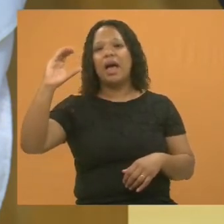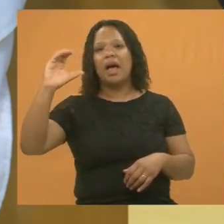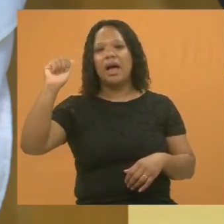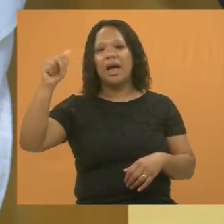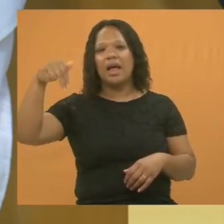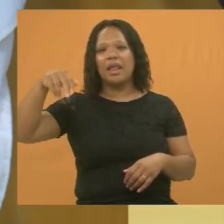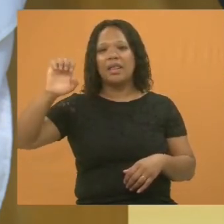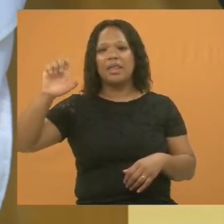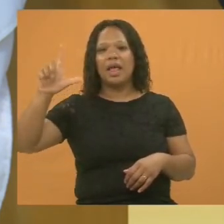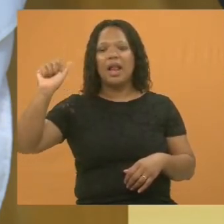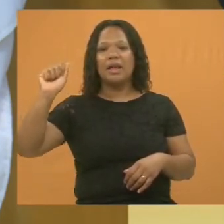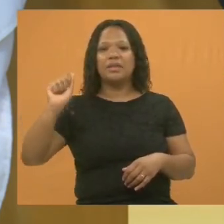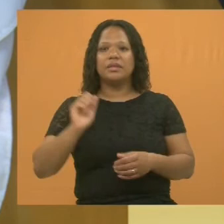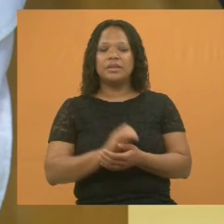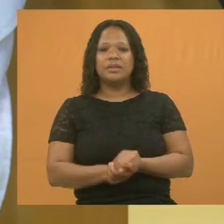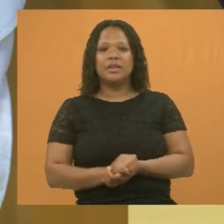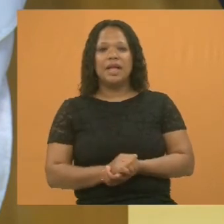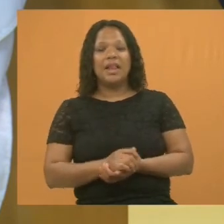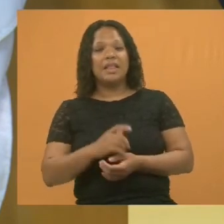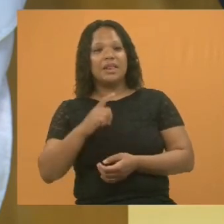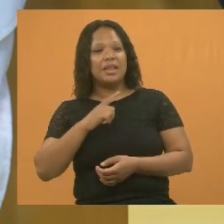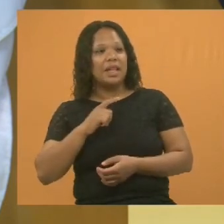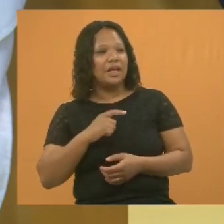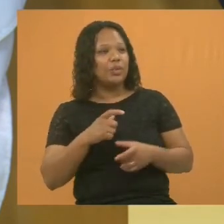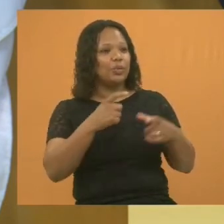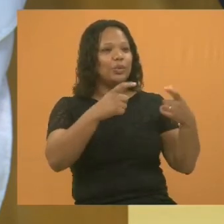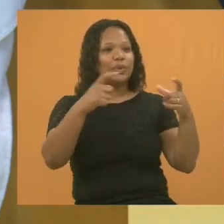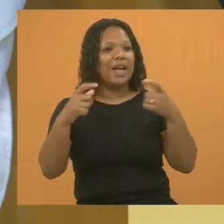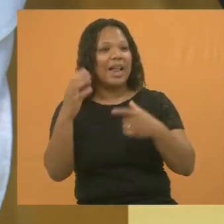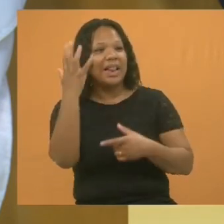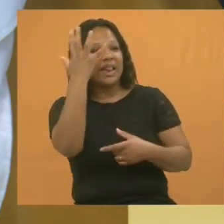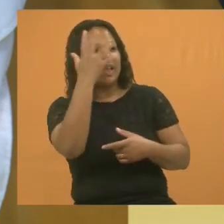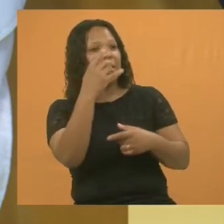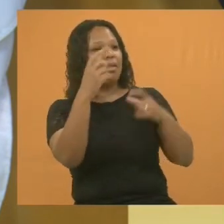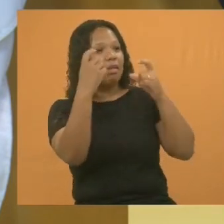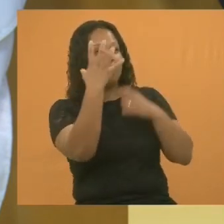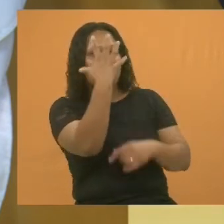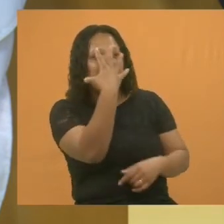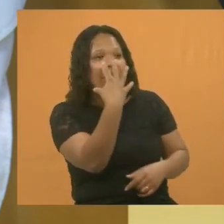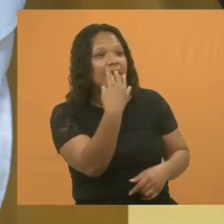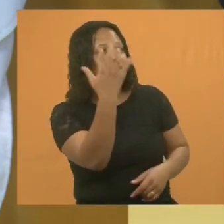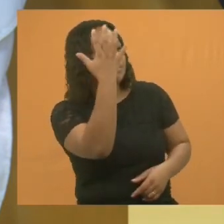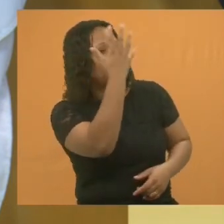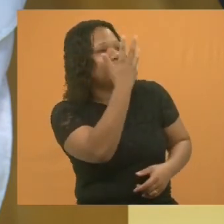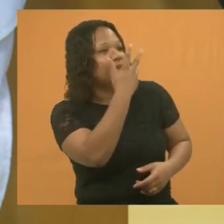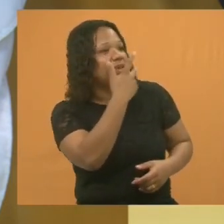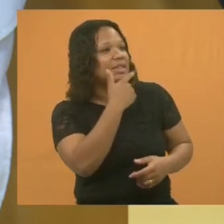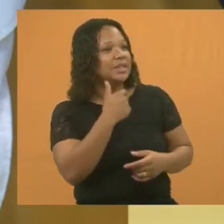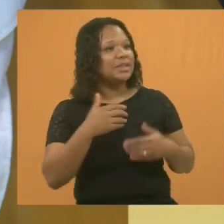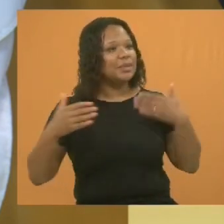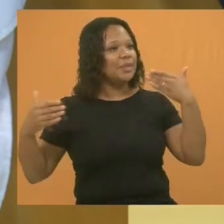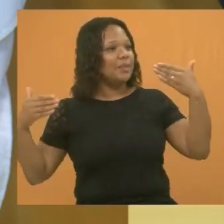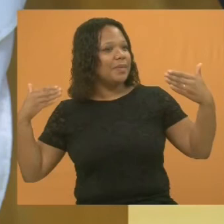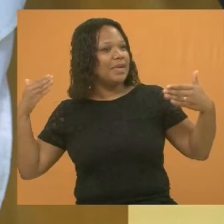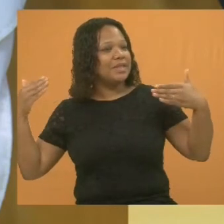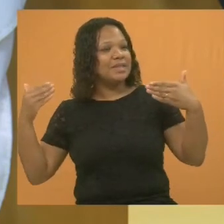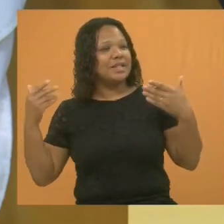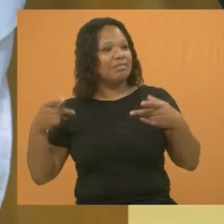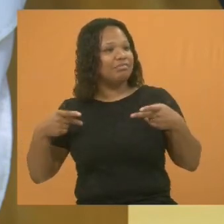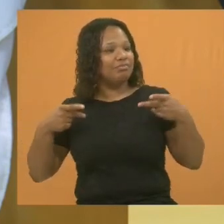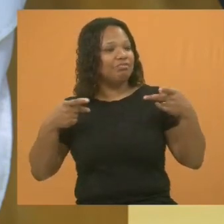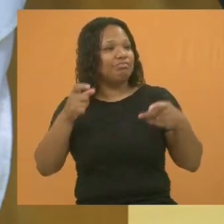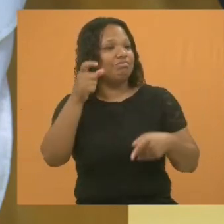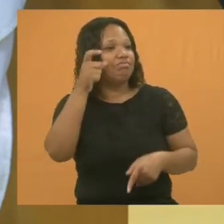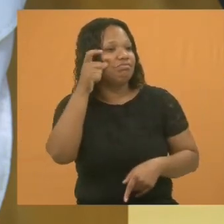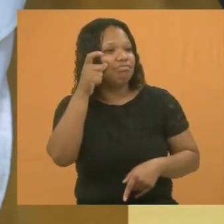tem cerca de 4 ou 5 atrações turísticas de caráter muito interessante mesmo, que levam essa população a ir visitar e conhecer aquela